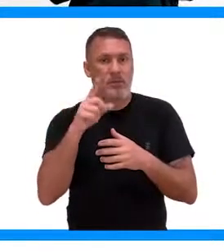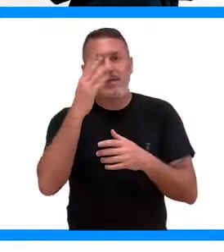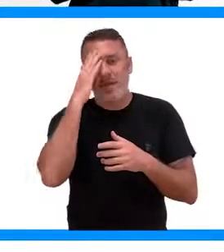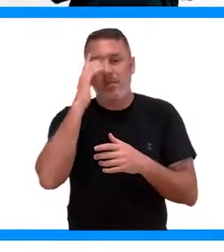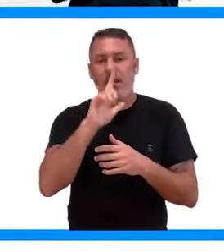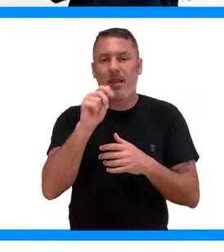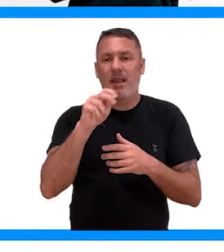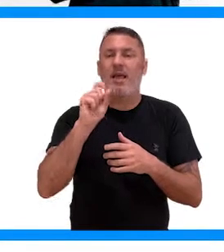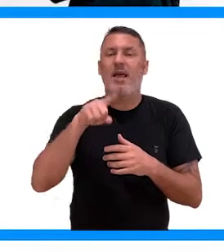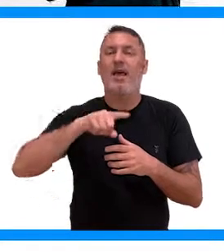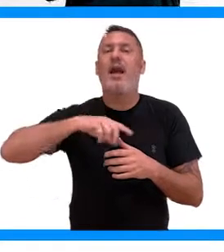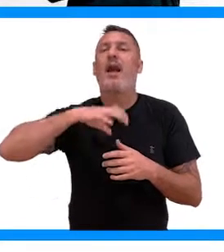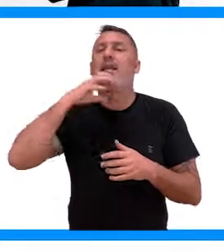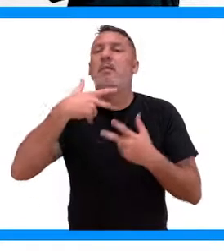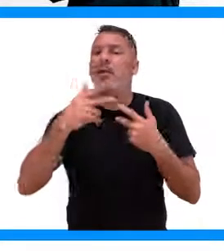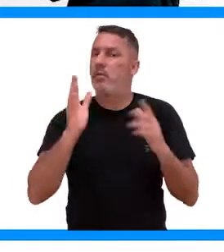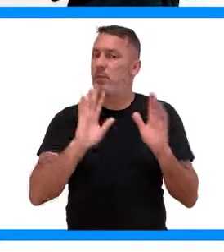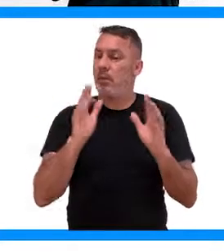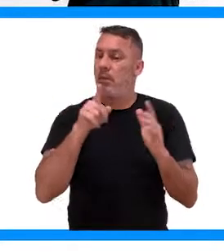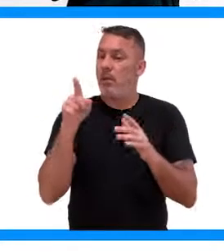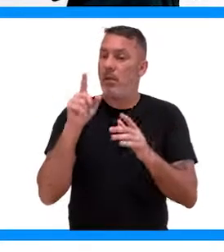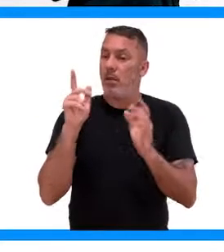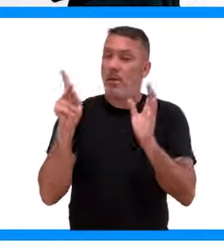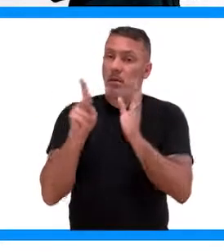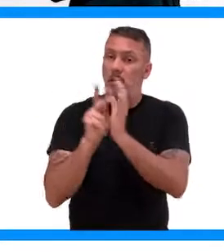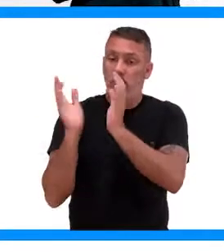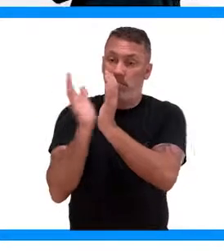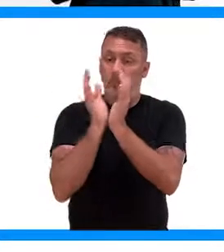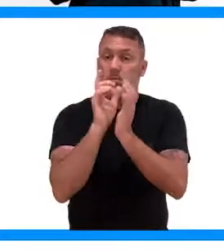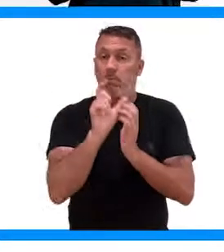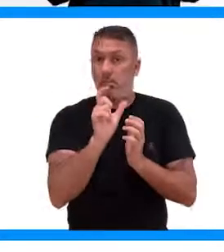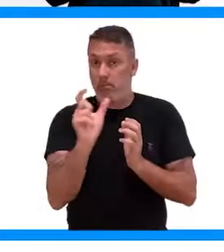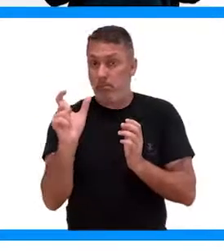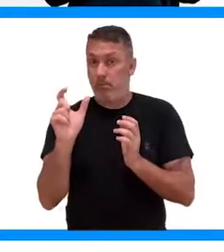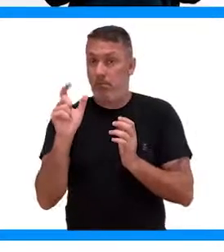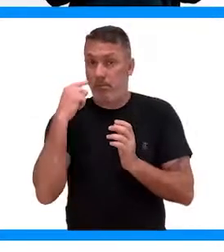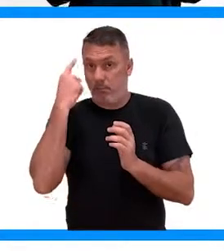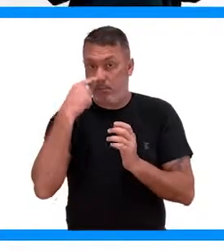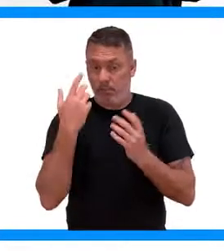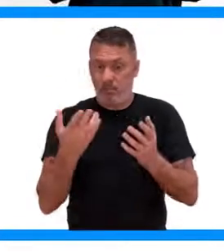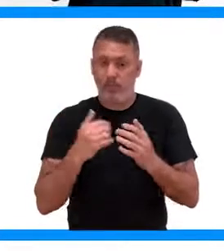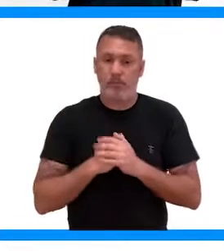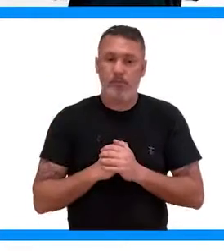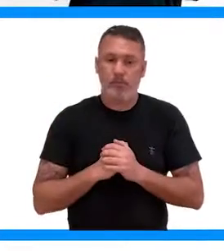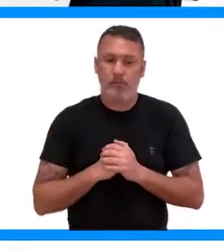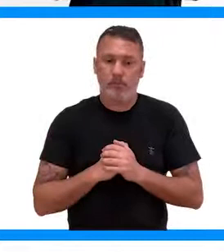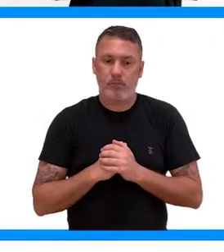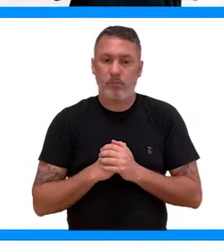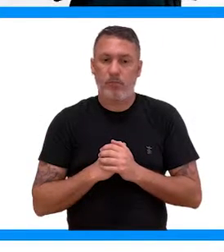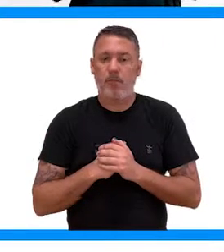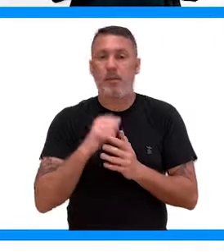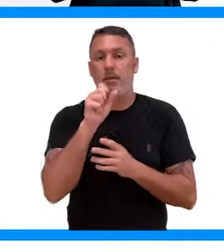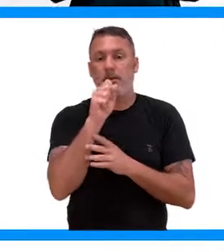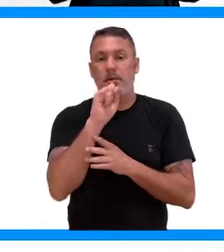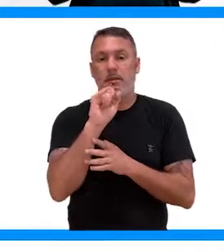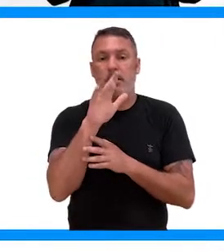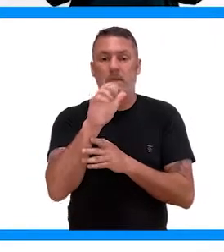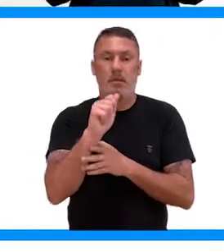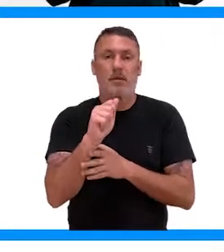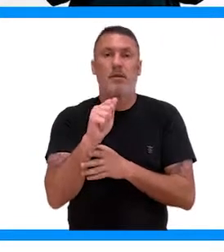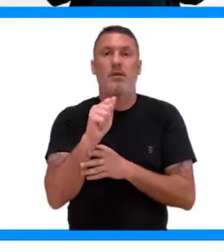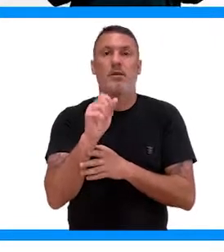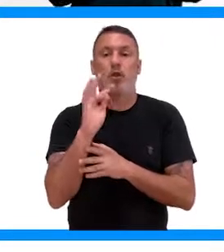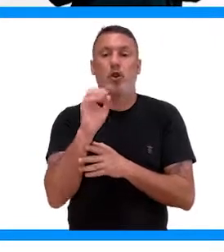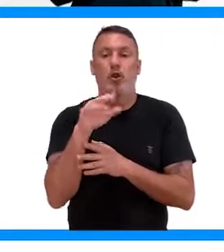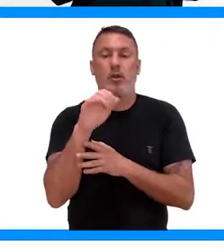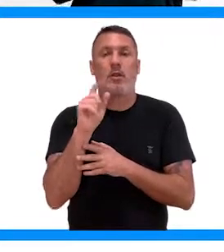lhamas. Lhama é aquele animalzinho que cospe. Llana é a classificação da palavra. Que a sílaba